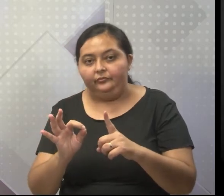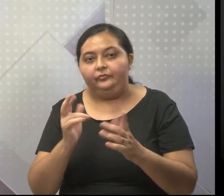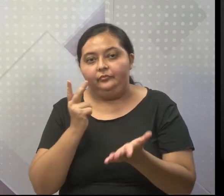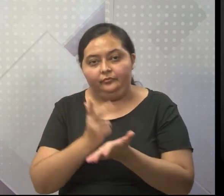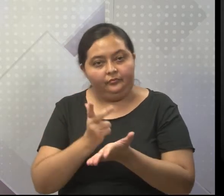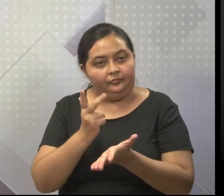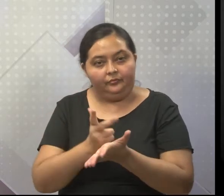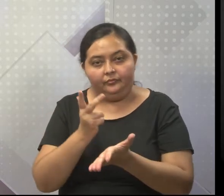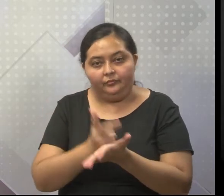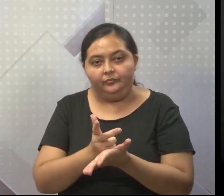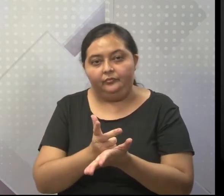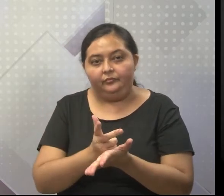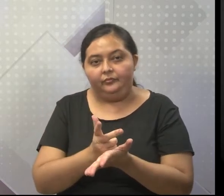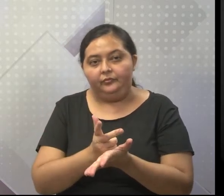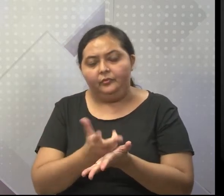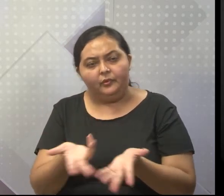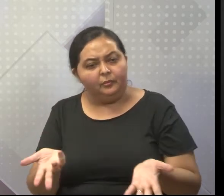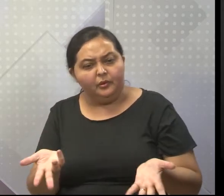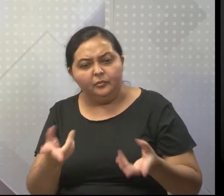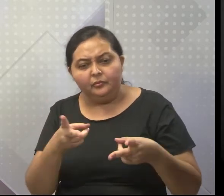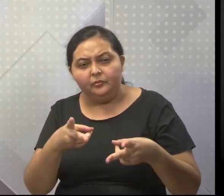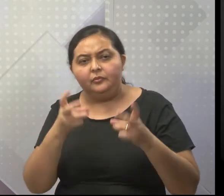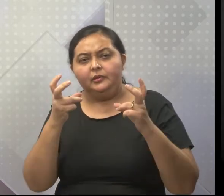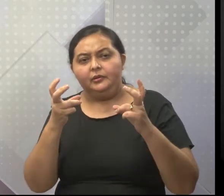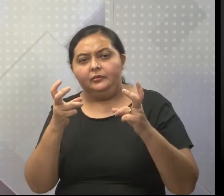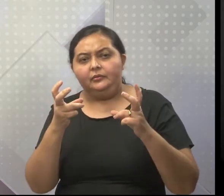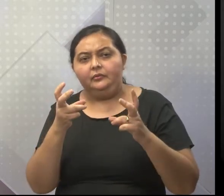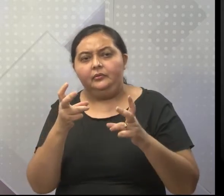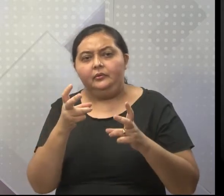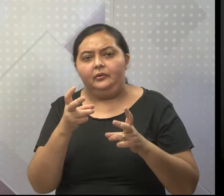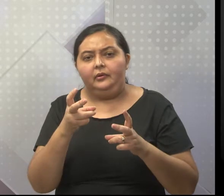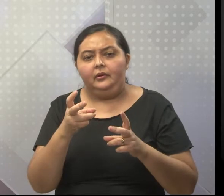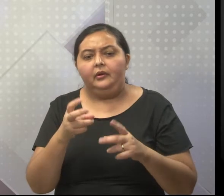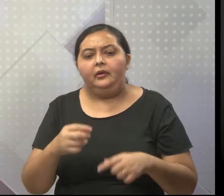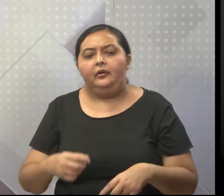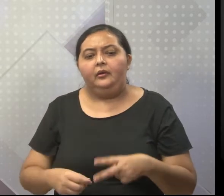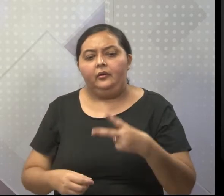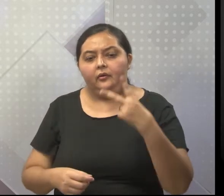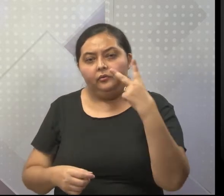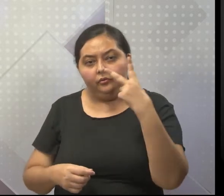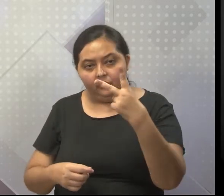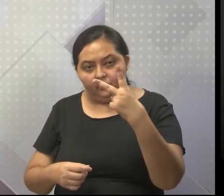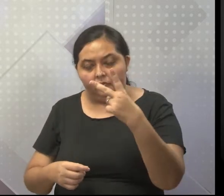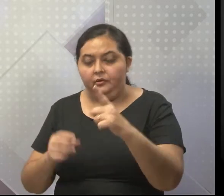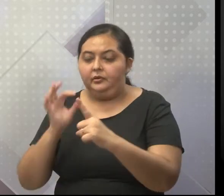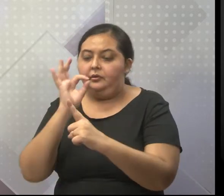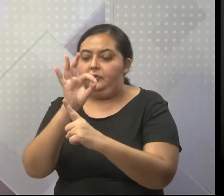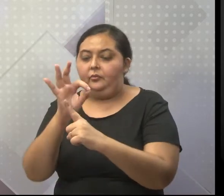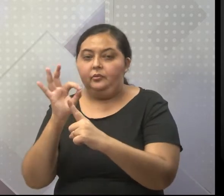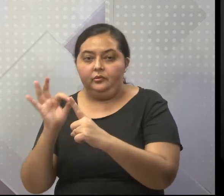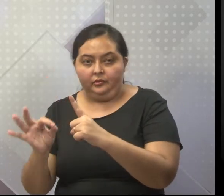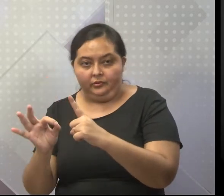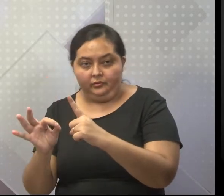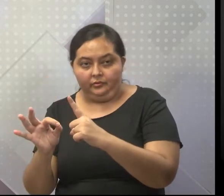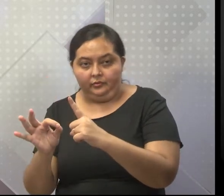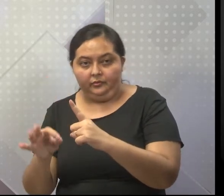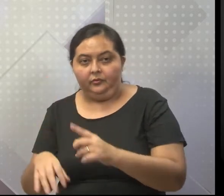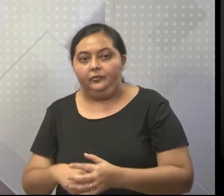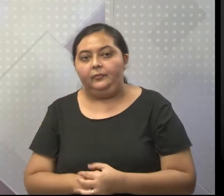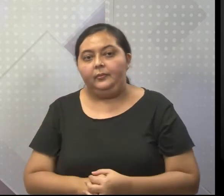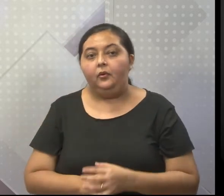gente, como é que a gente se expressa, Veridiano? É exatamente dessa forma aqui, ó. 2% ou 2